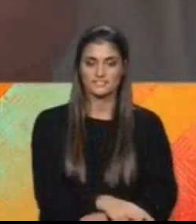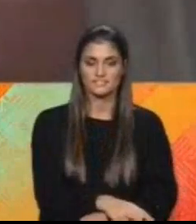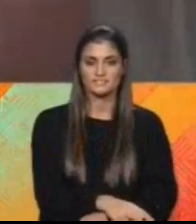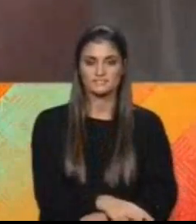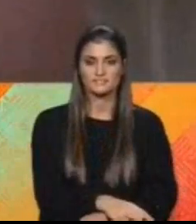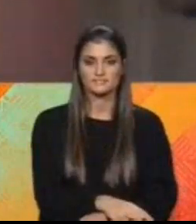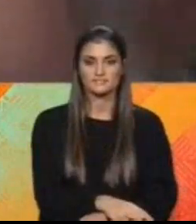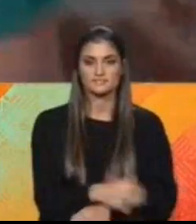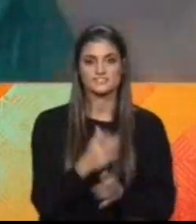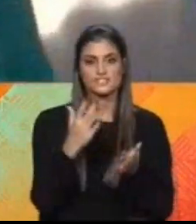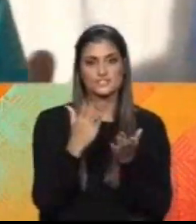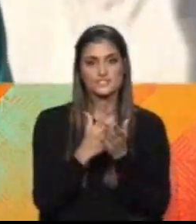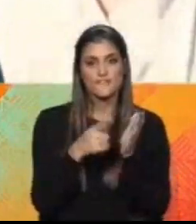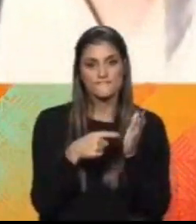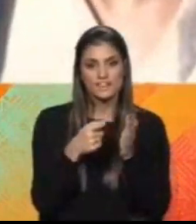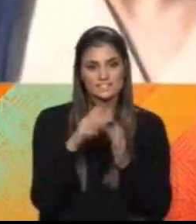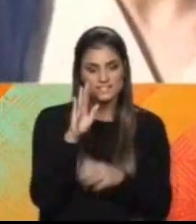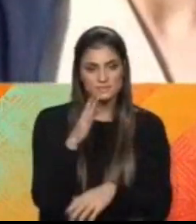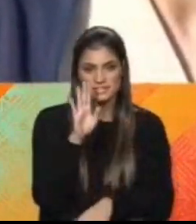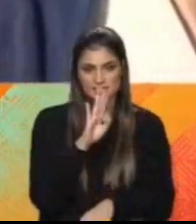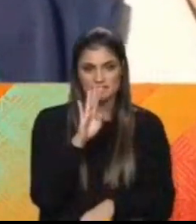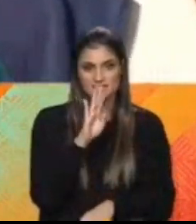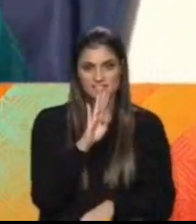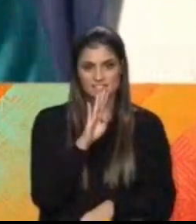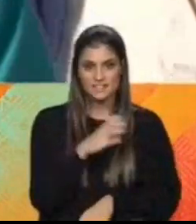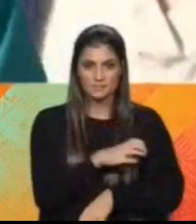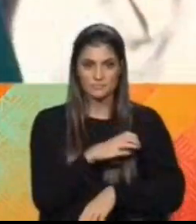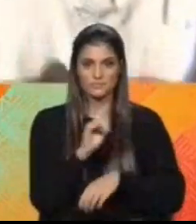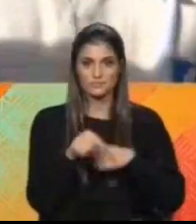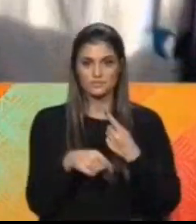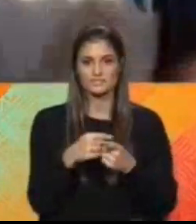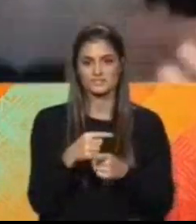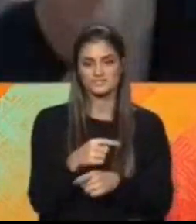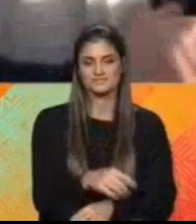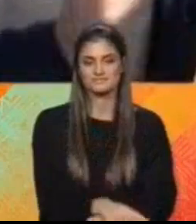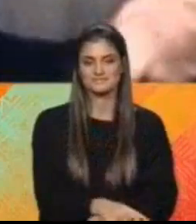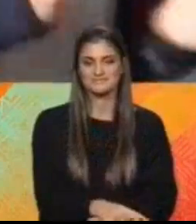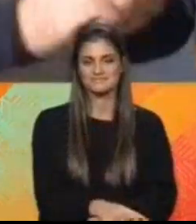restava saber se também tem músculo no outro